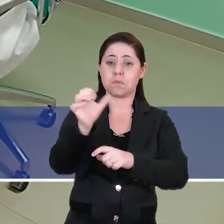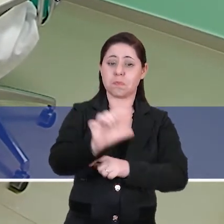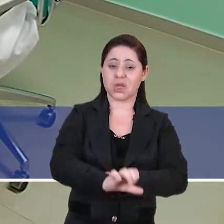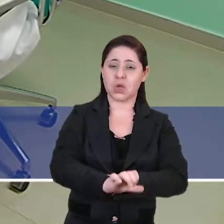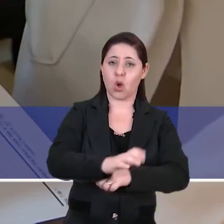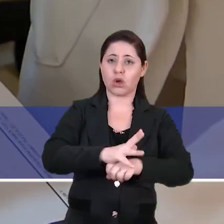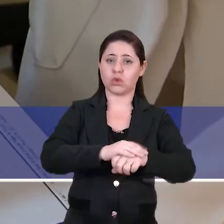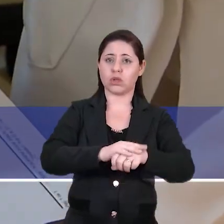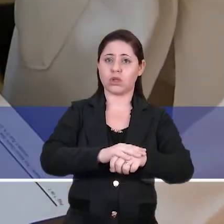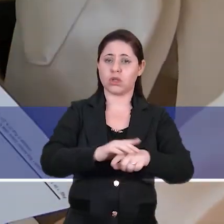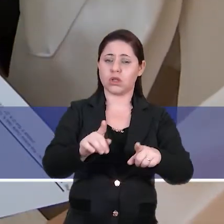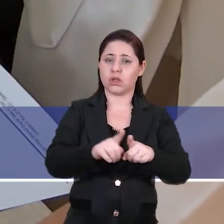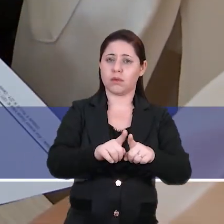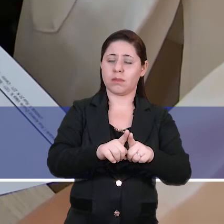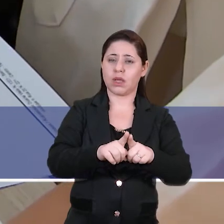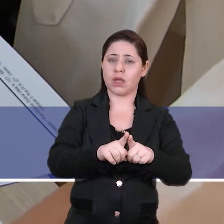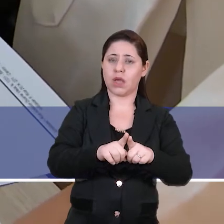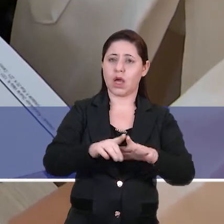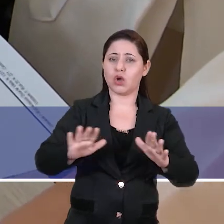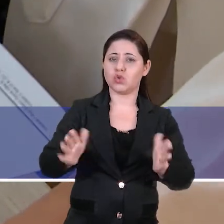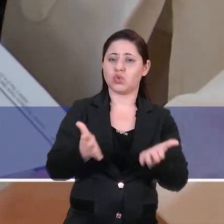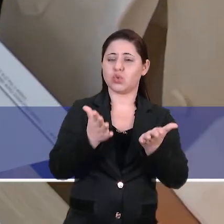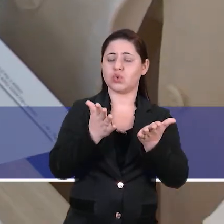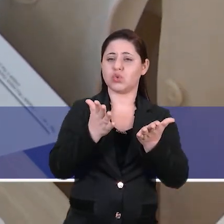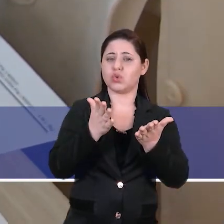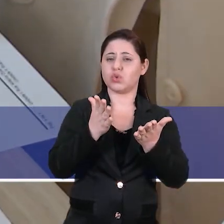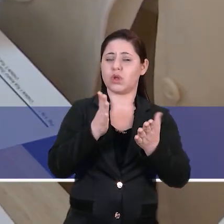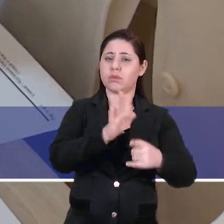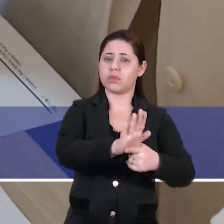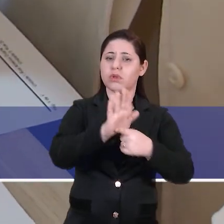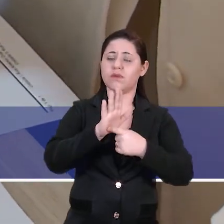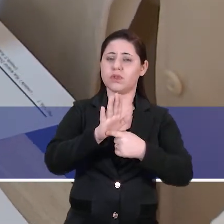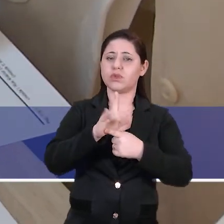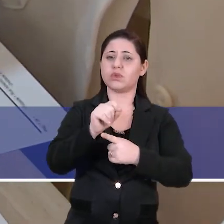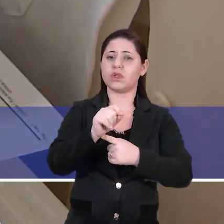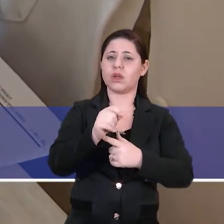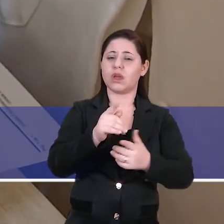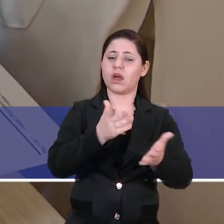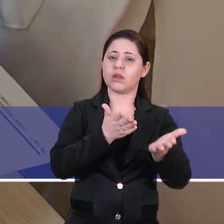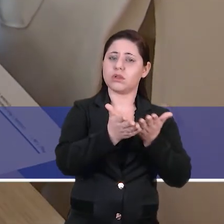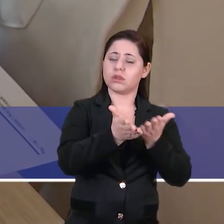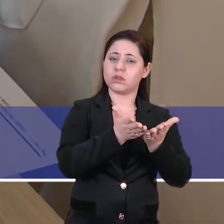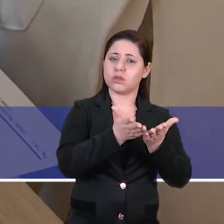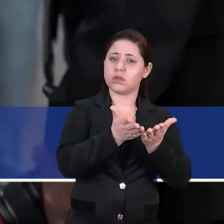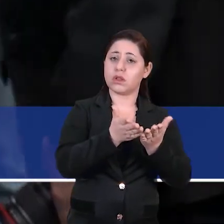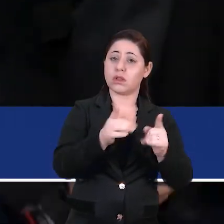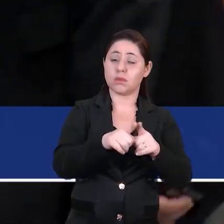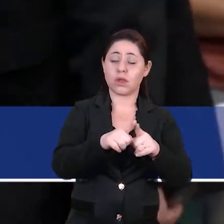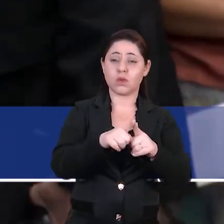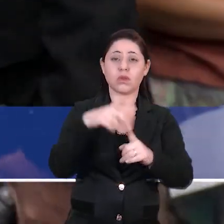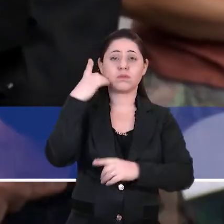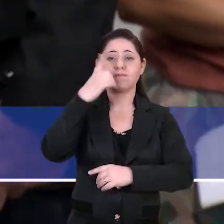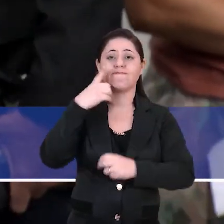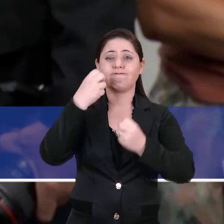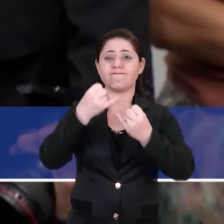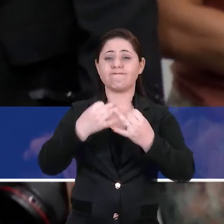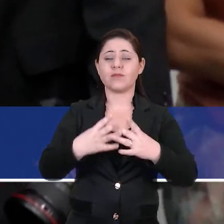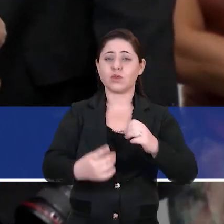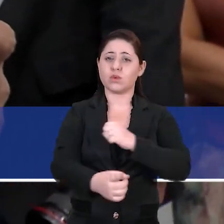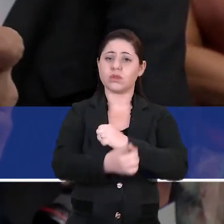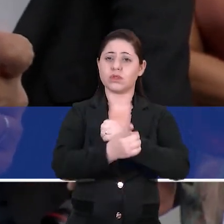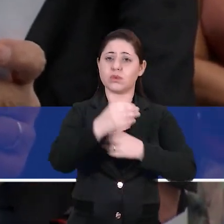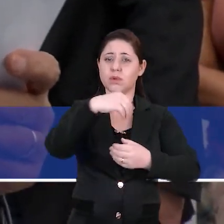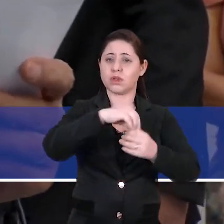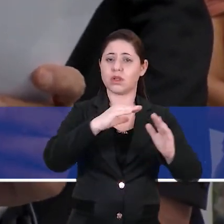fatores de risco, garantindo elementos para traçar estratégias de intervenção no atendimento. O parlamentar explicou que